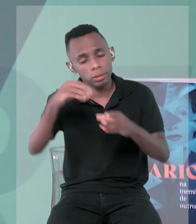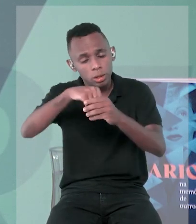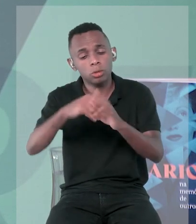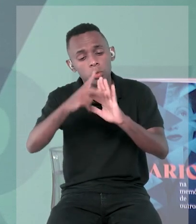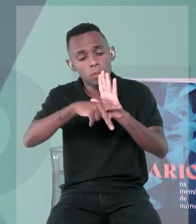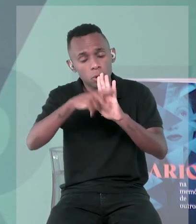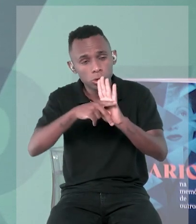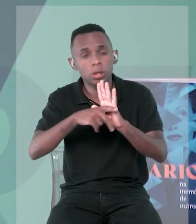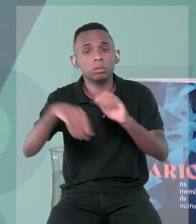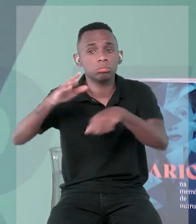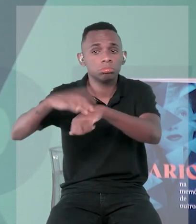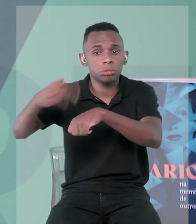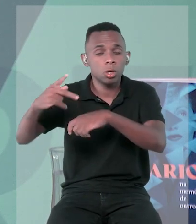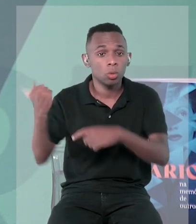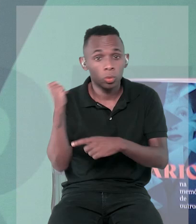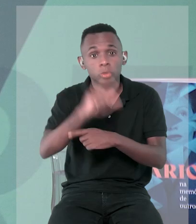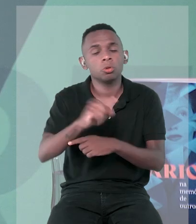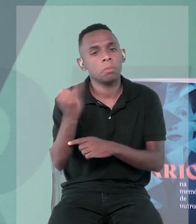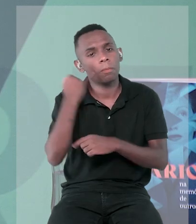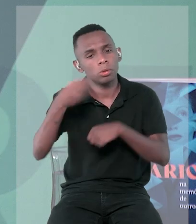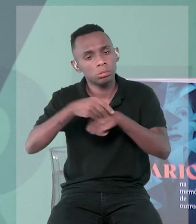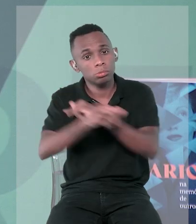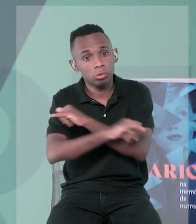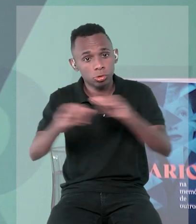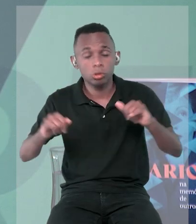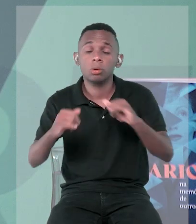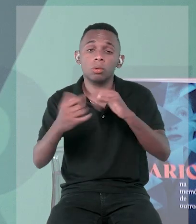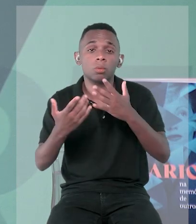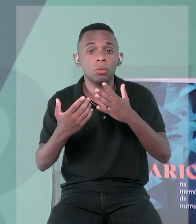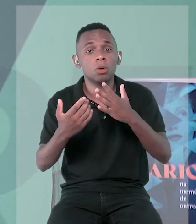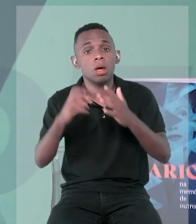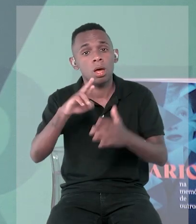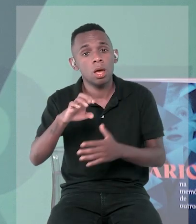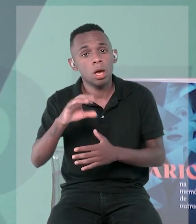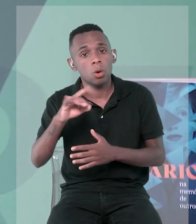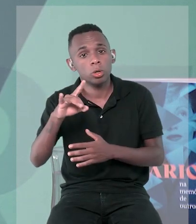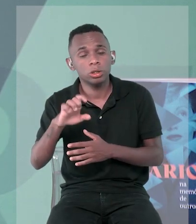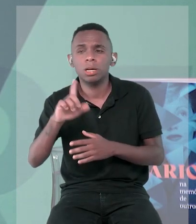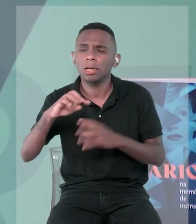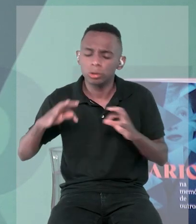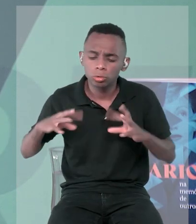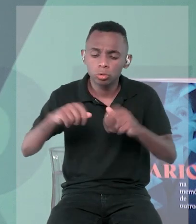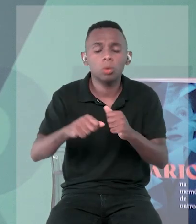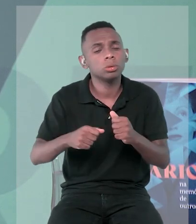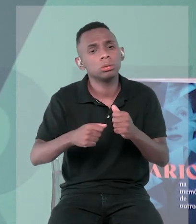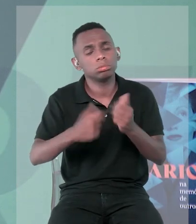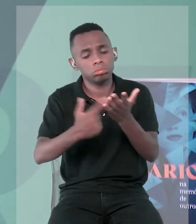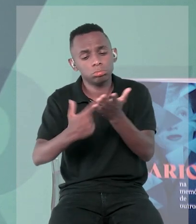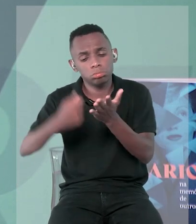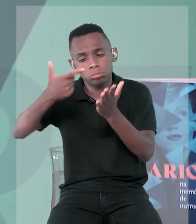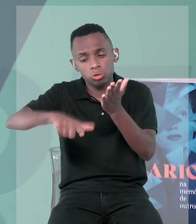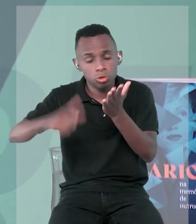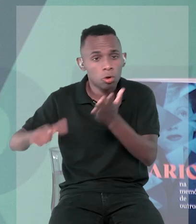do projeto que ele conquistou, e é importante dizer isso, na recorde de reedição de toda a sua obra. Carlos